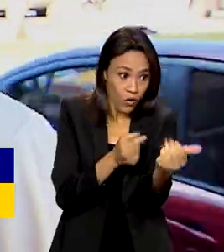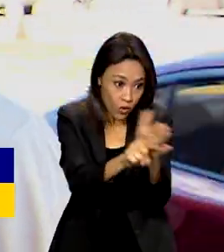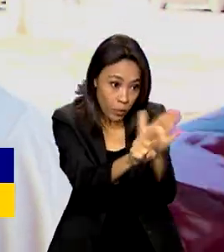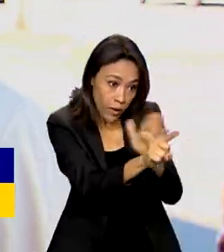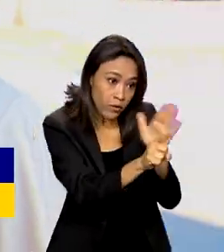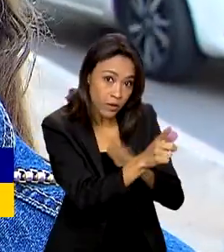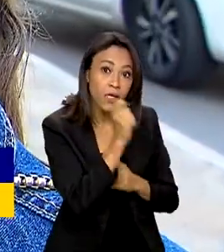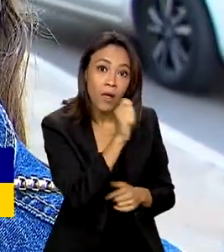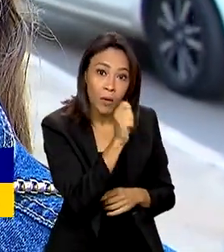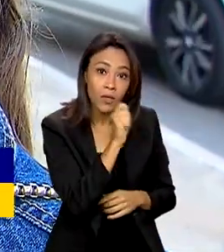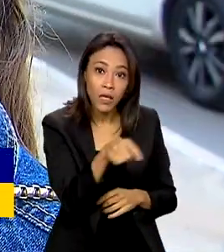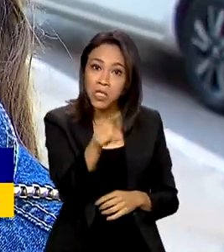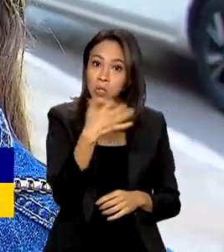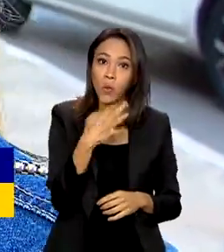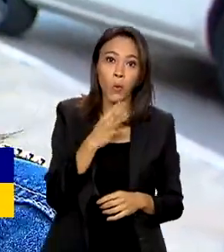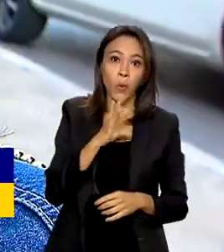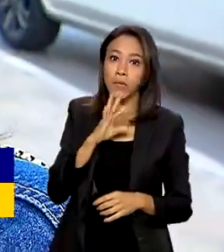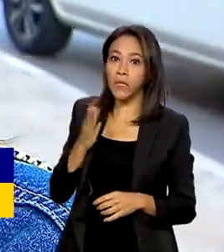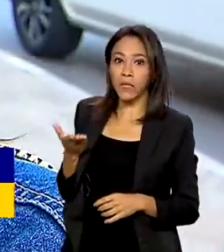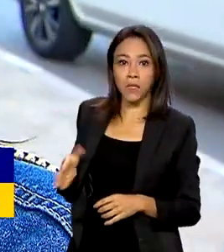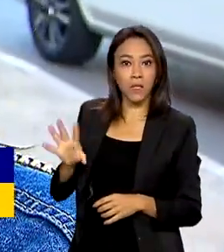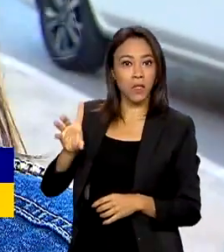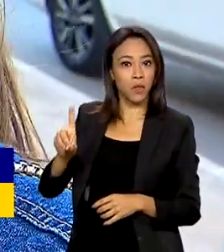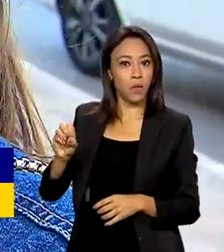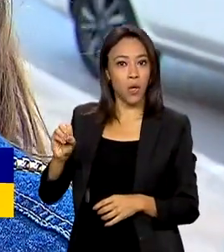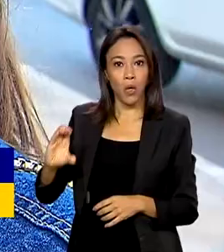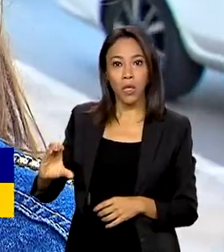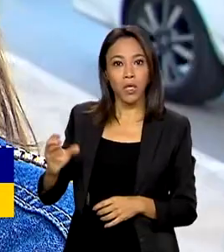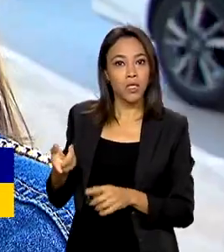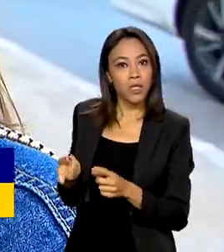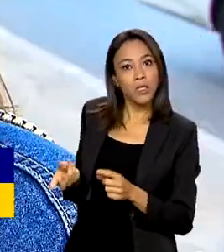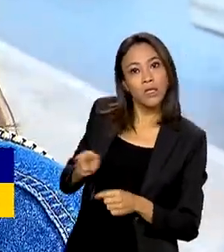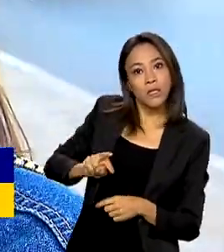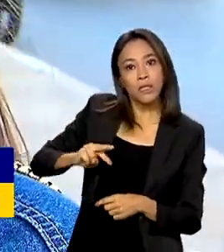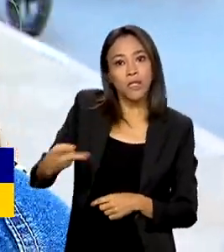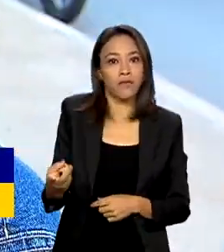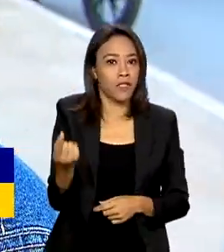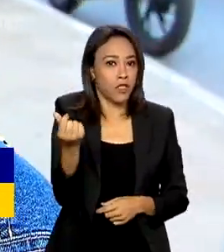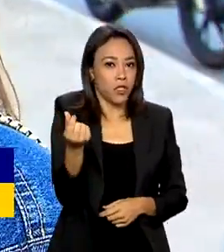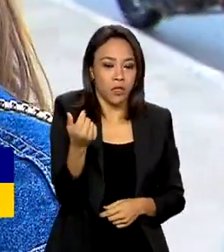pela reportagem desconheciam esse formato de transferência. Você lembra qual foi a